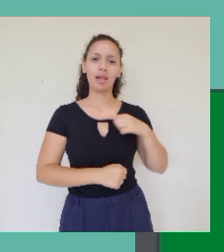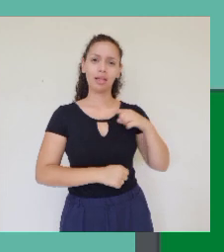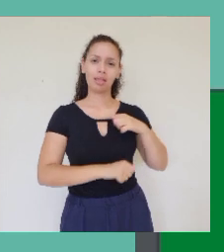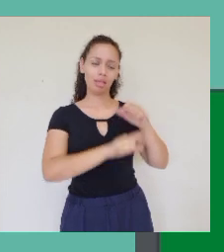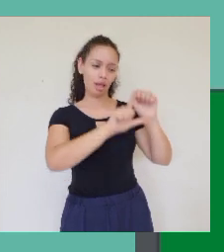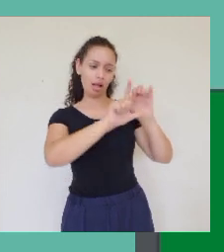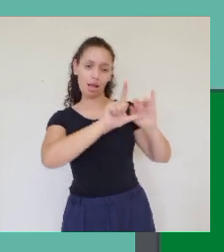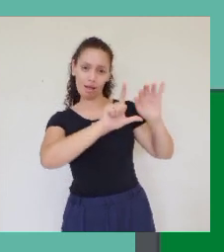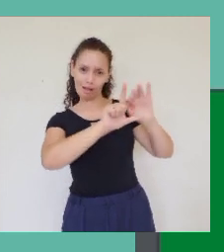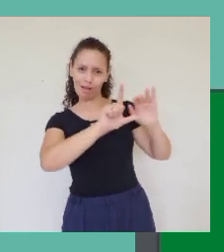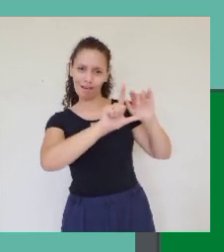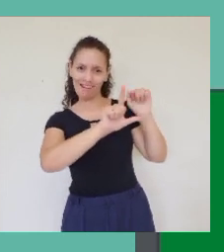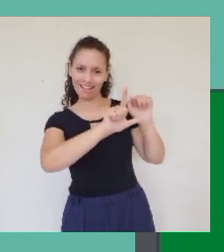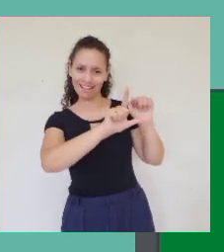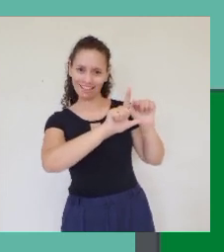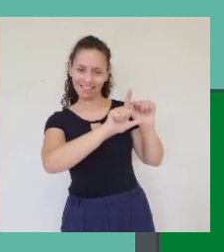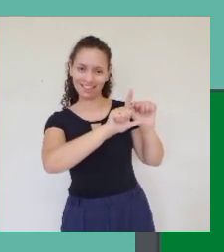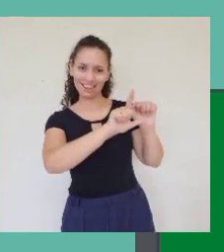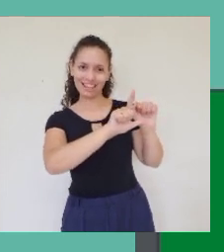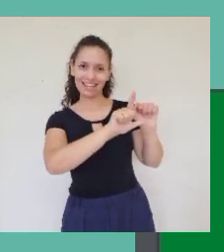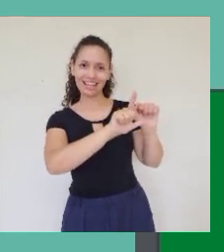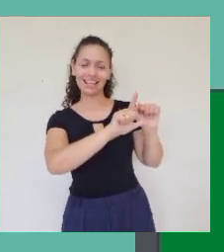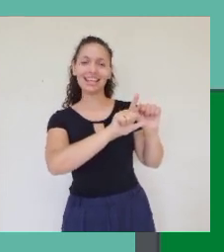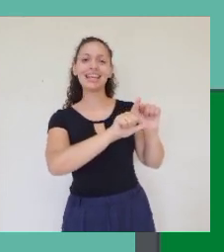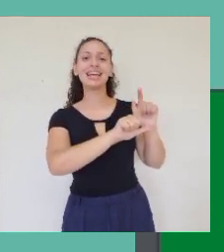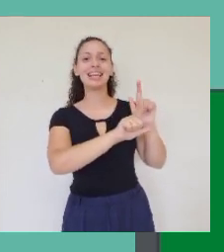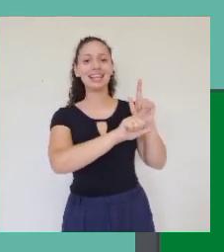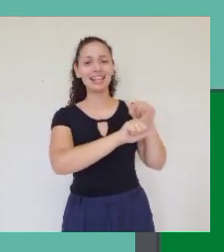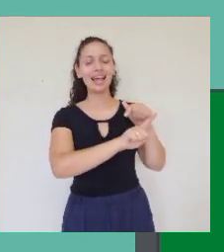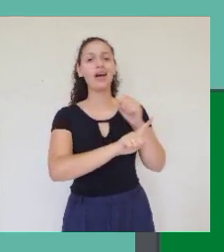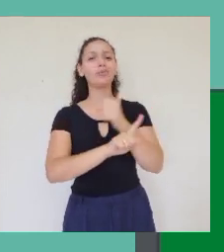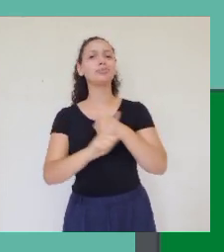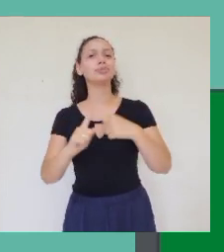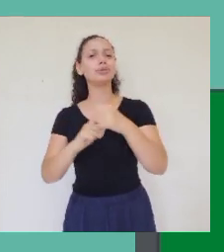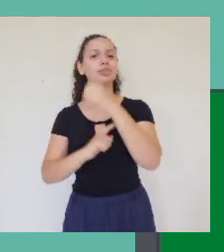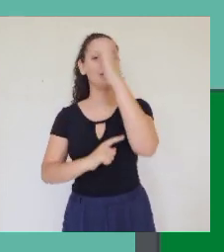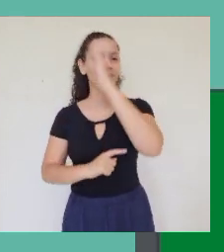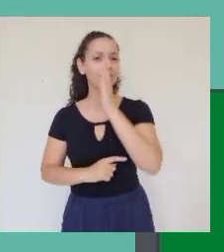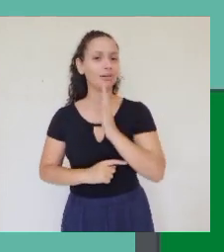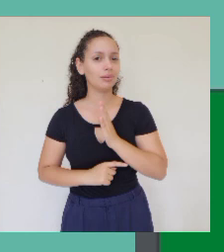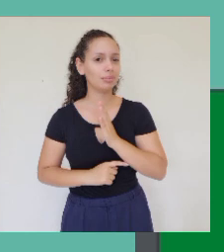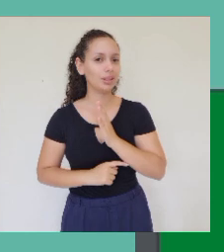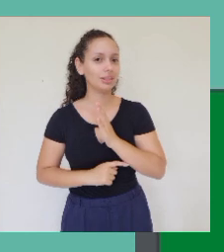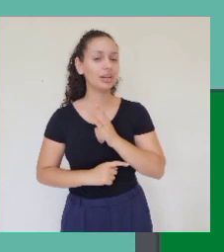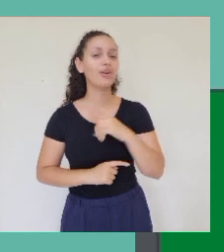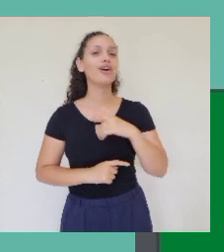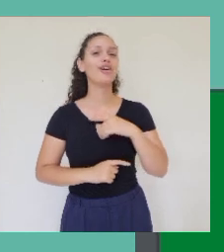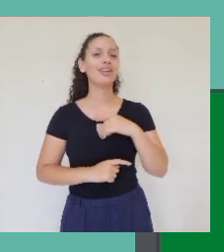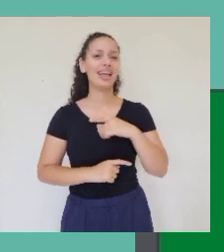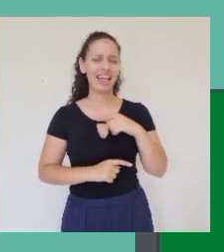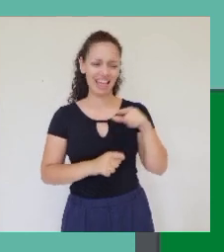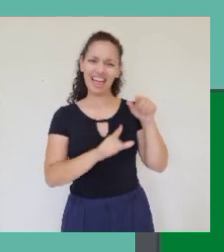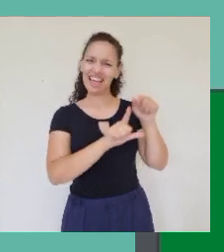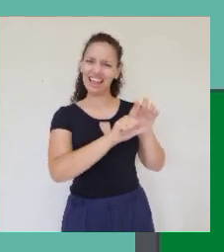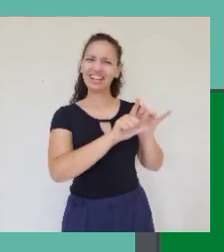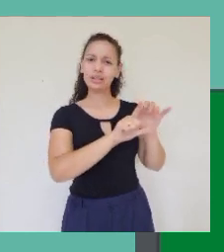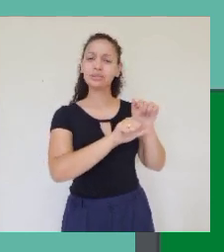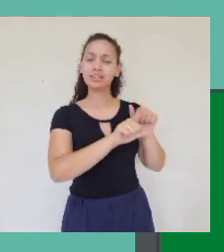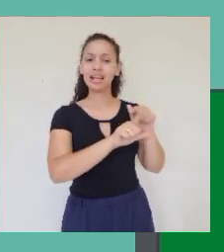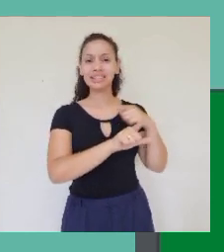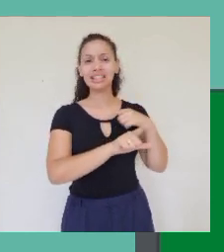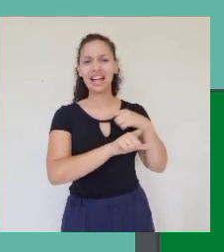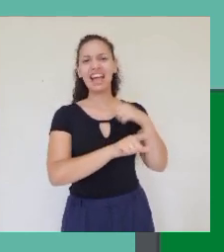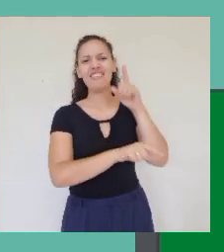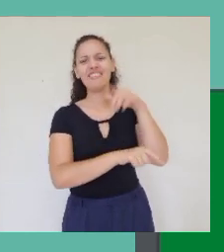site de uma sociedade brasileira. Ele é um pouco antigo o site, só que ele possui bons alongamentos que é possível